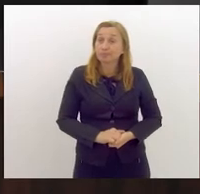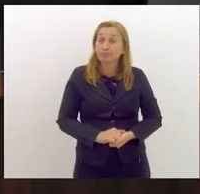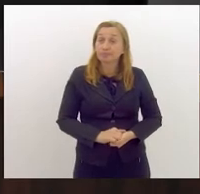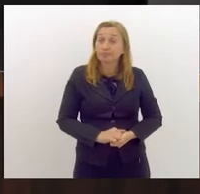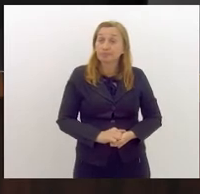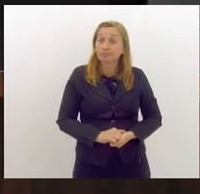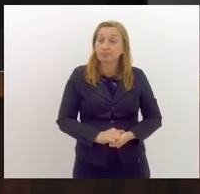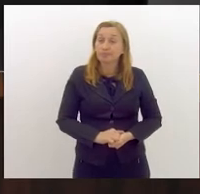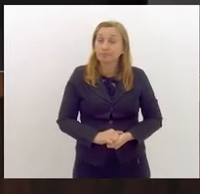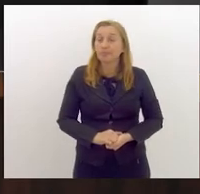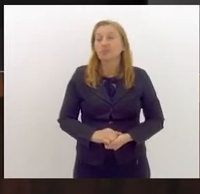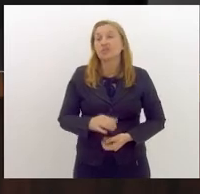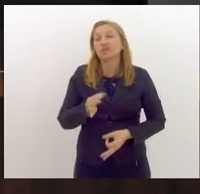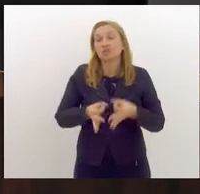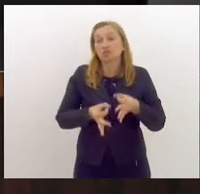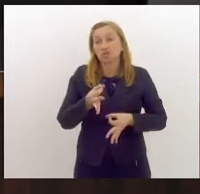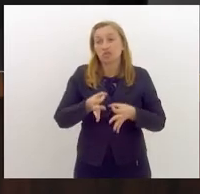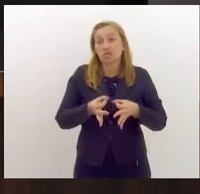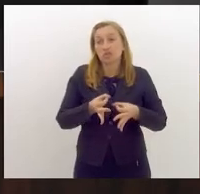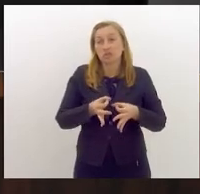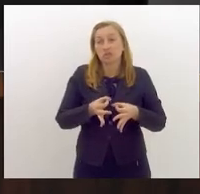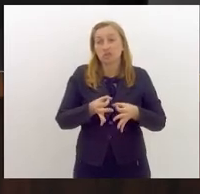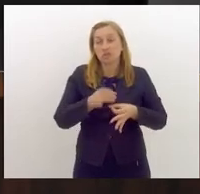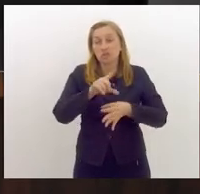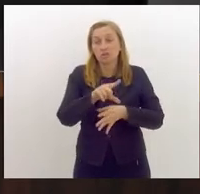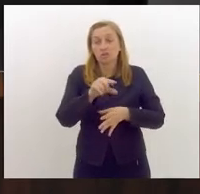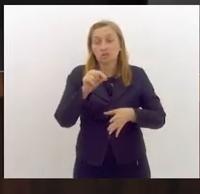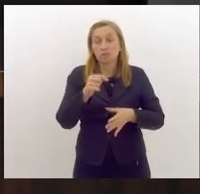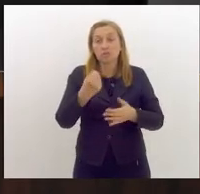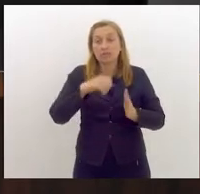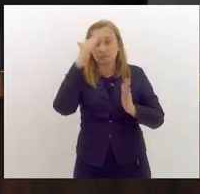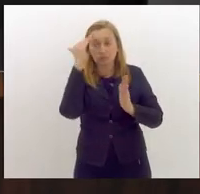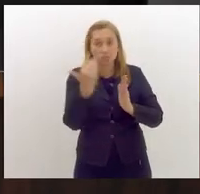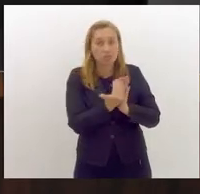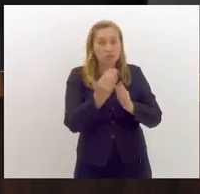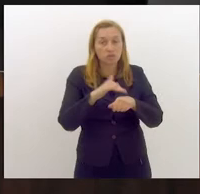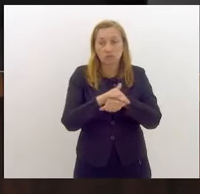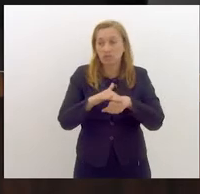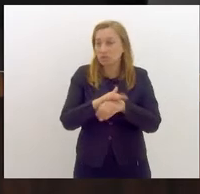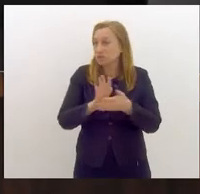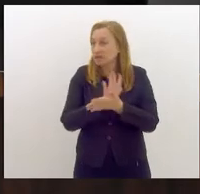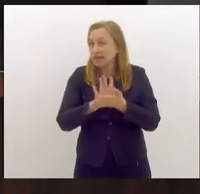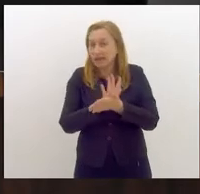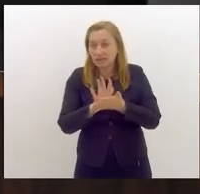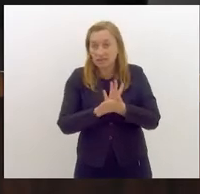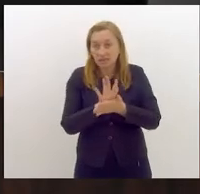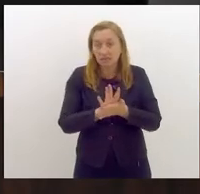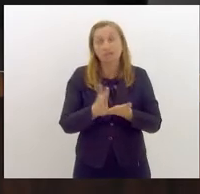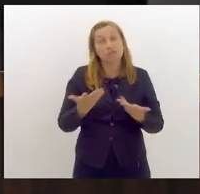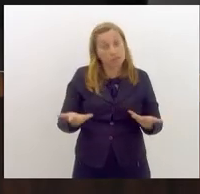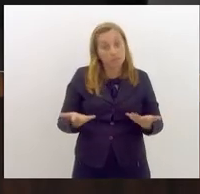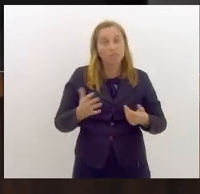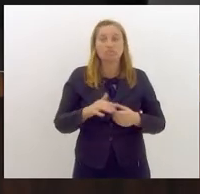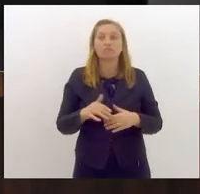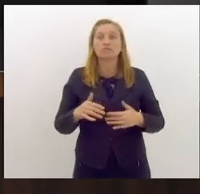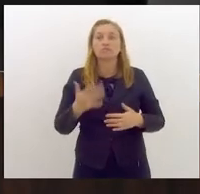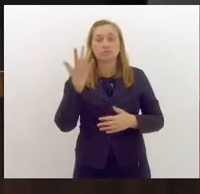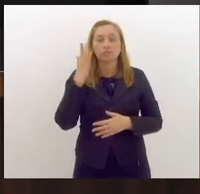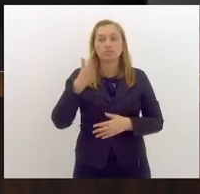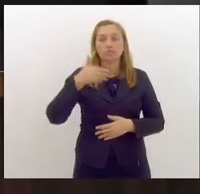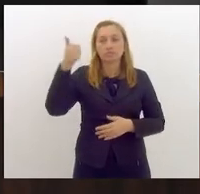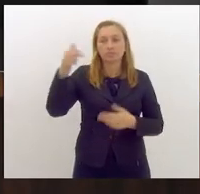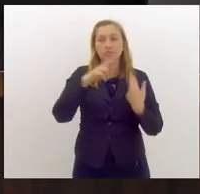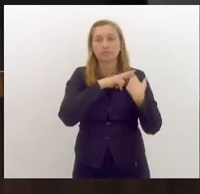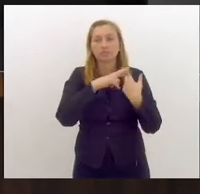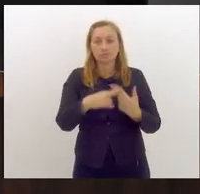via judicial tem que cumprir E aí não se conversou mediu o impacto não se tratou isso eu acho que a melhor